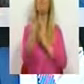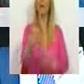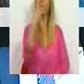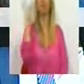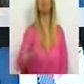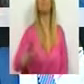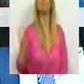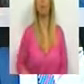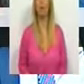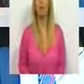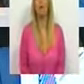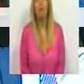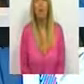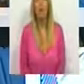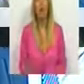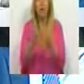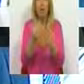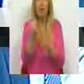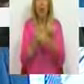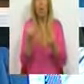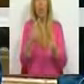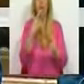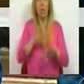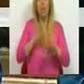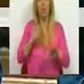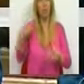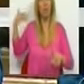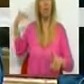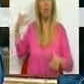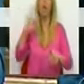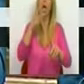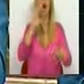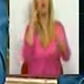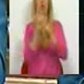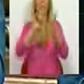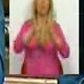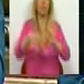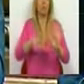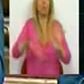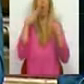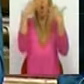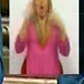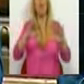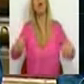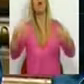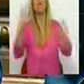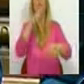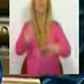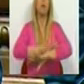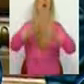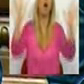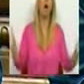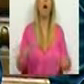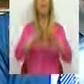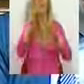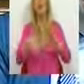algumas situações, como o Sr. Ministro diz que vem atrás, que eram de auditorias de projetos, situações normais, e depois desculpa-se com o overbooking, com um